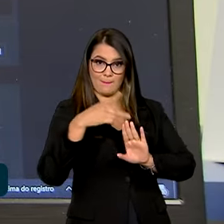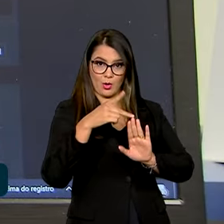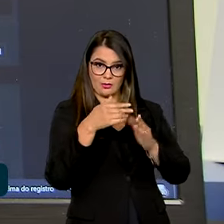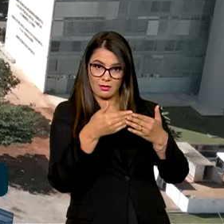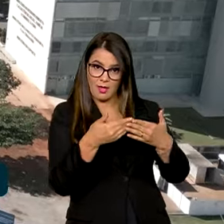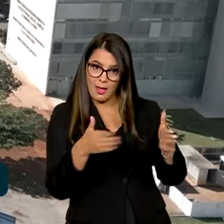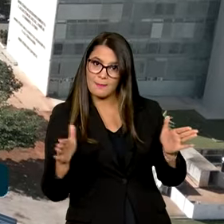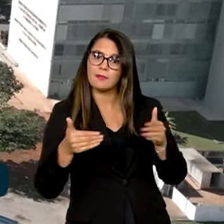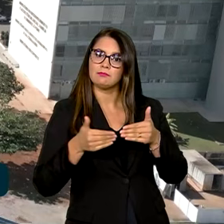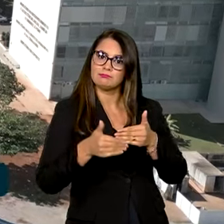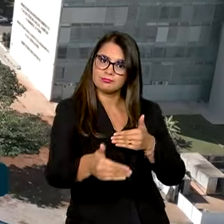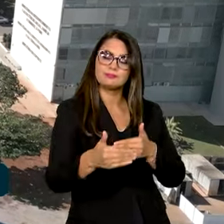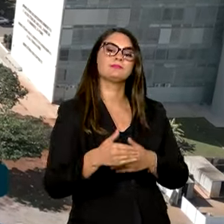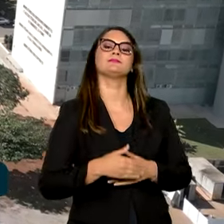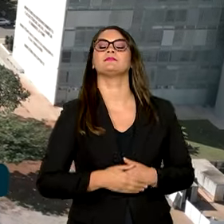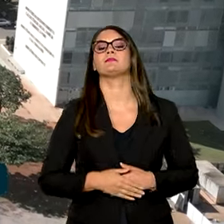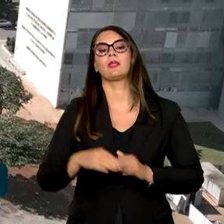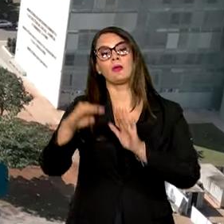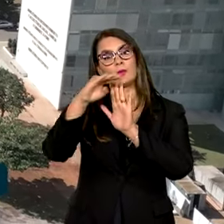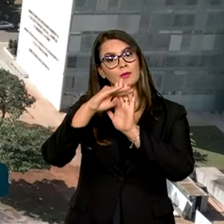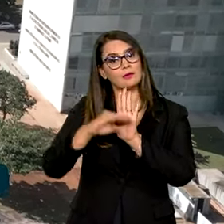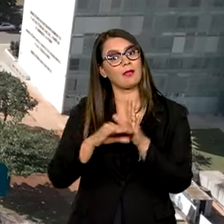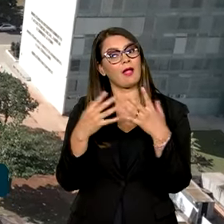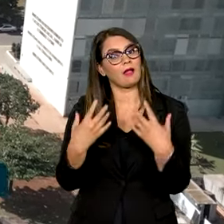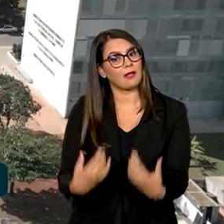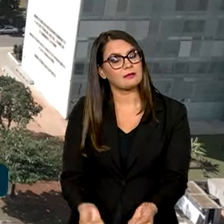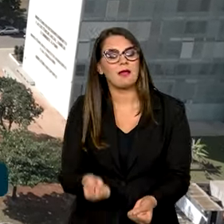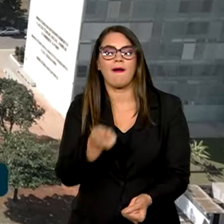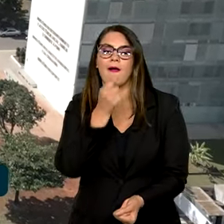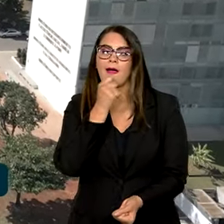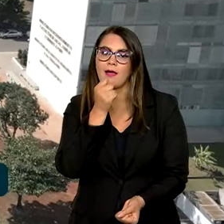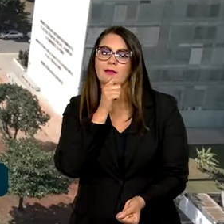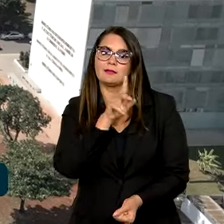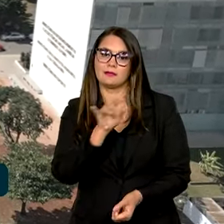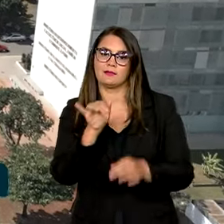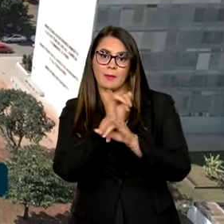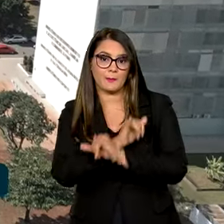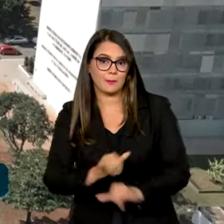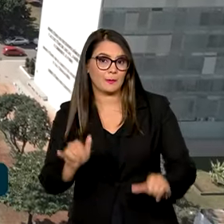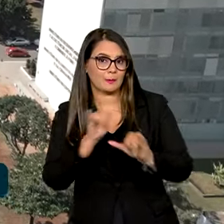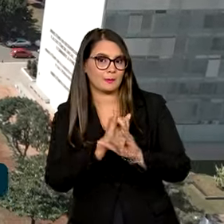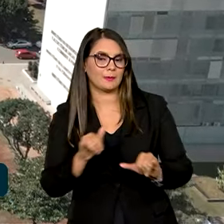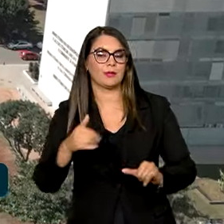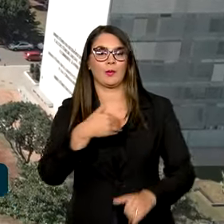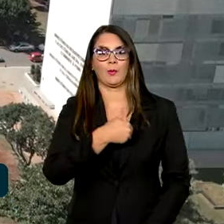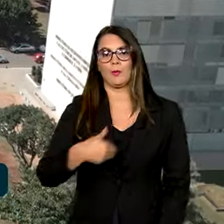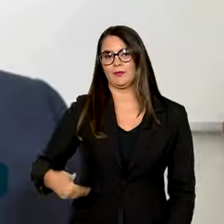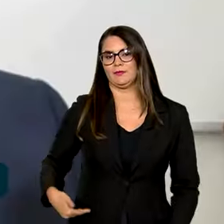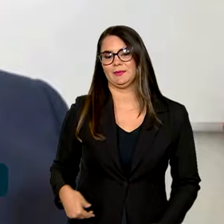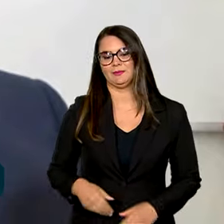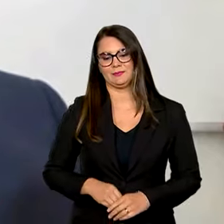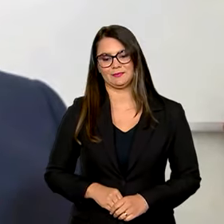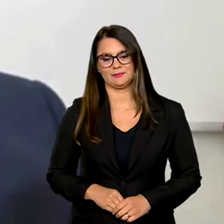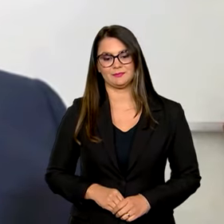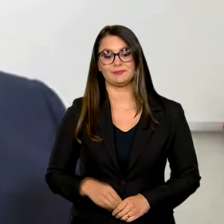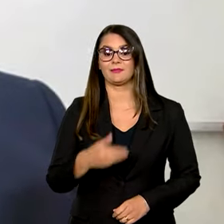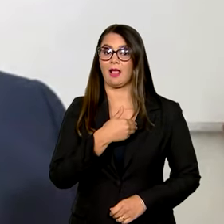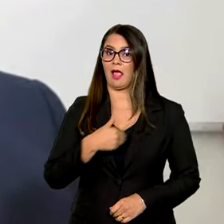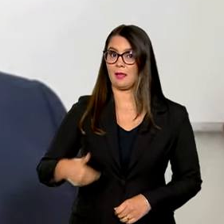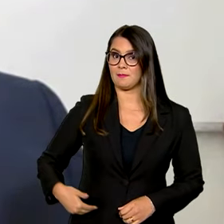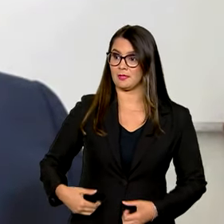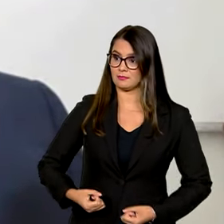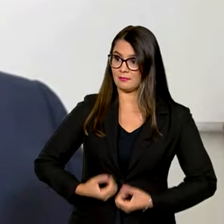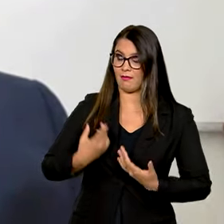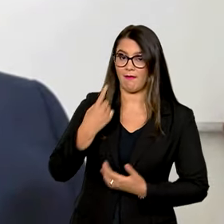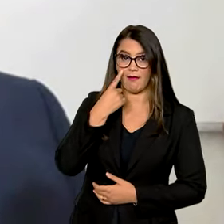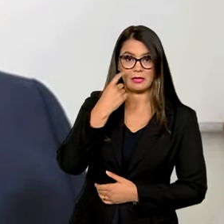da portaria os critérios para autorização ainda serão publicados pelo governo a empresa que fizer a manifestação